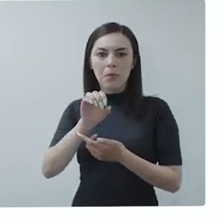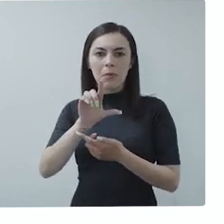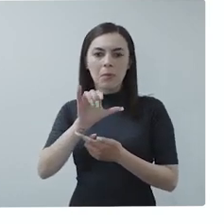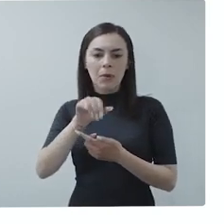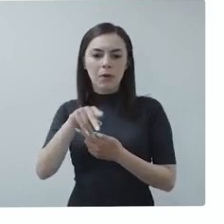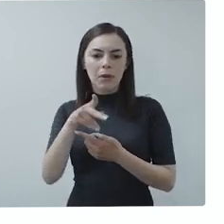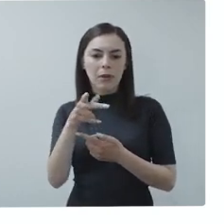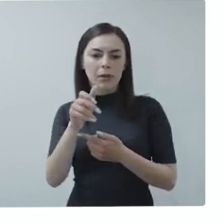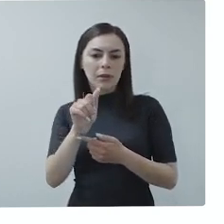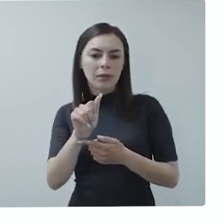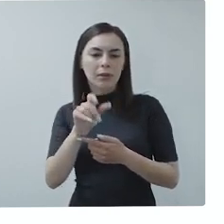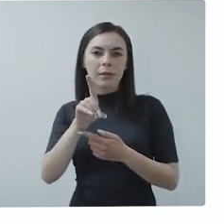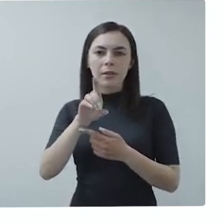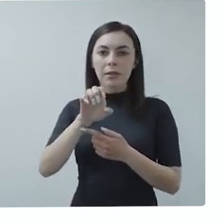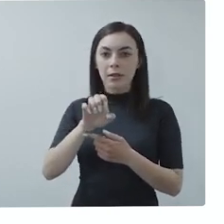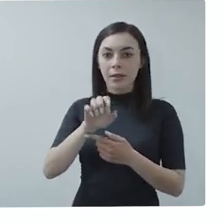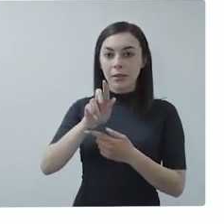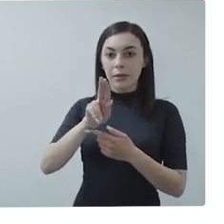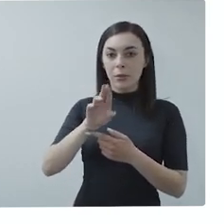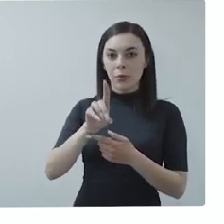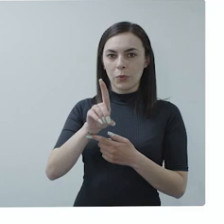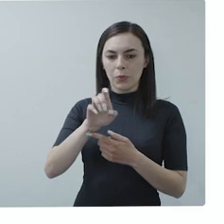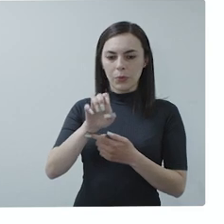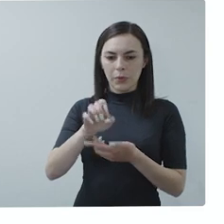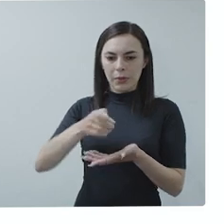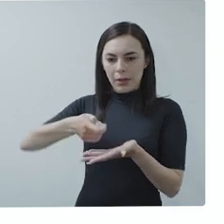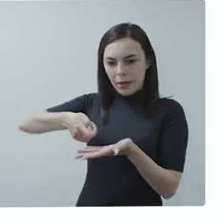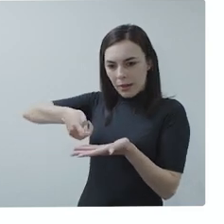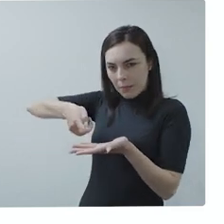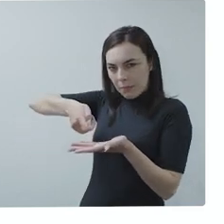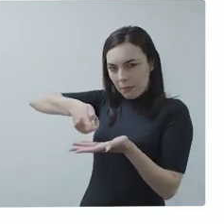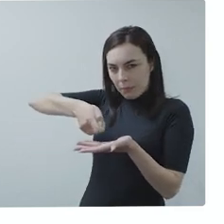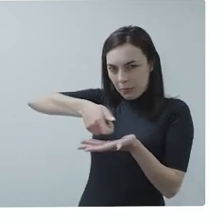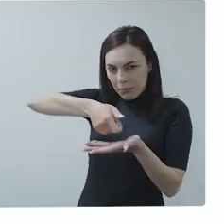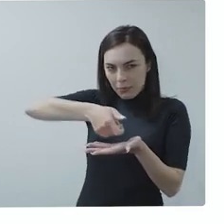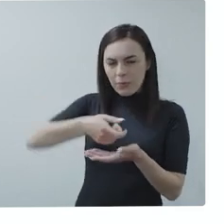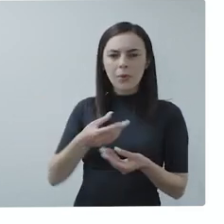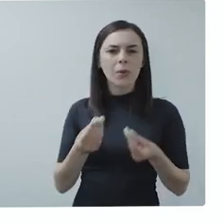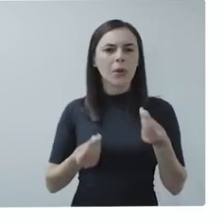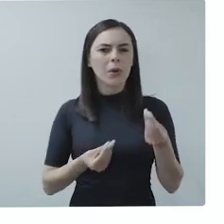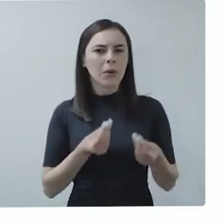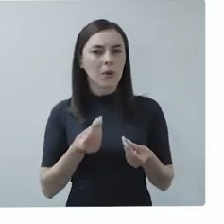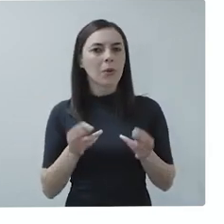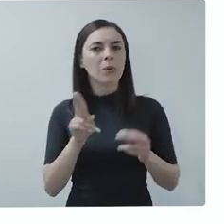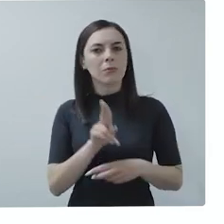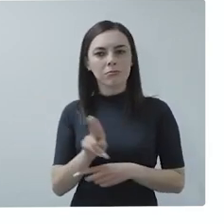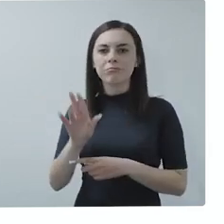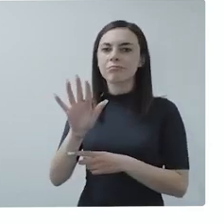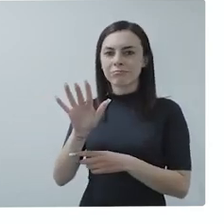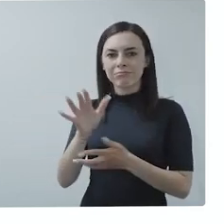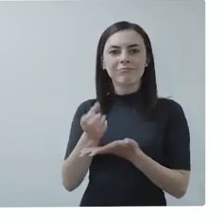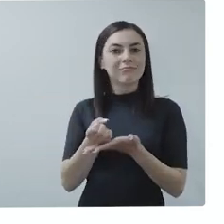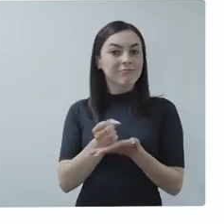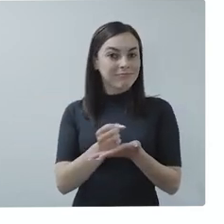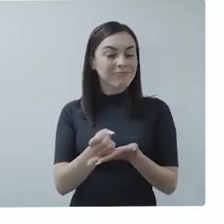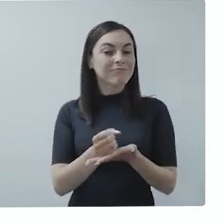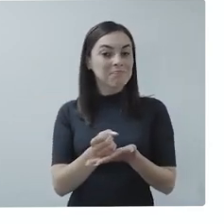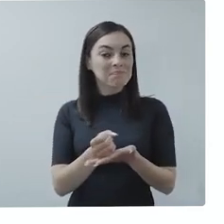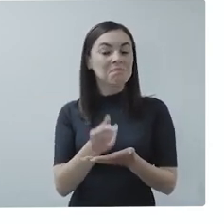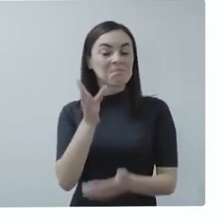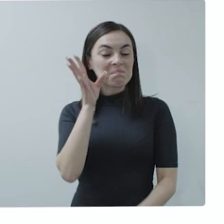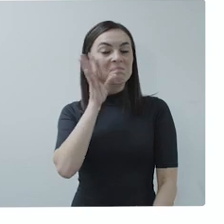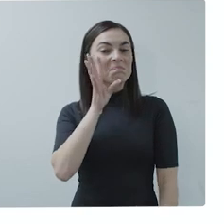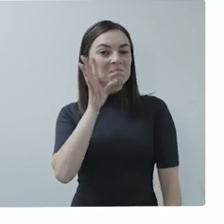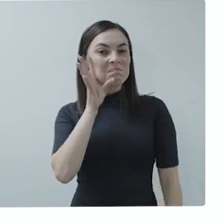gude. Isso mesmo, bolinha de gude. E a gente joga com a mão. Muito bem, olha que